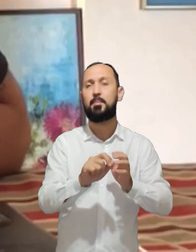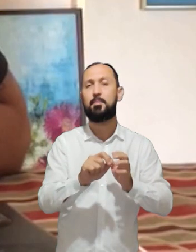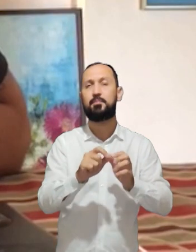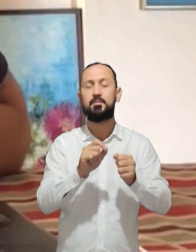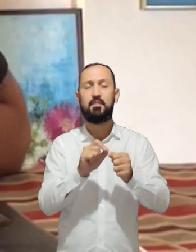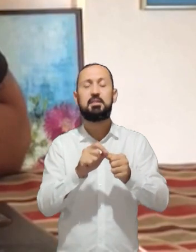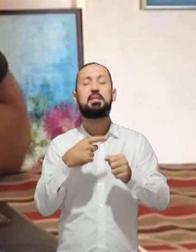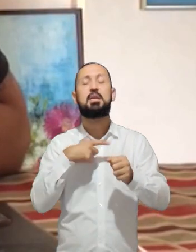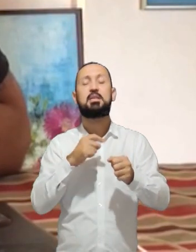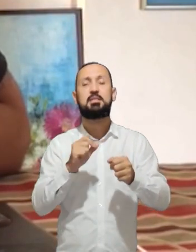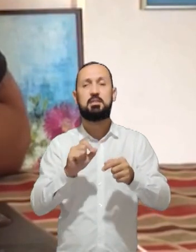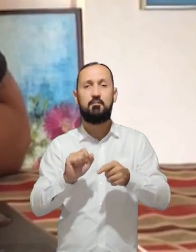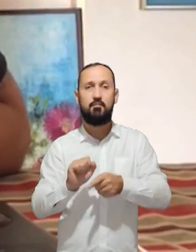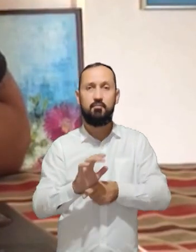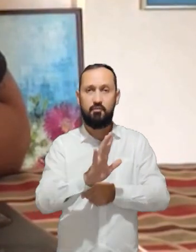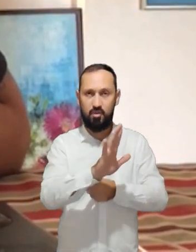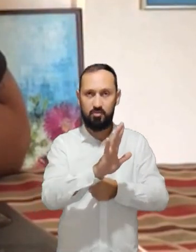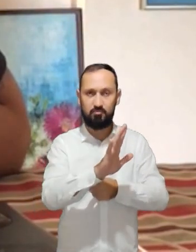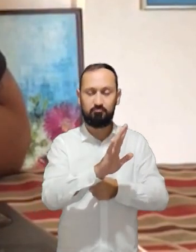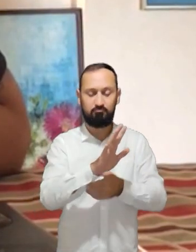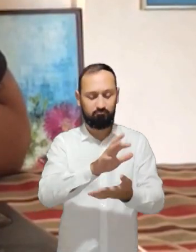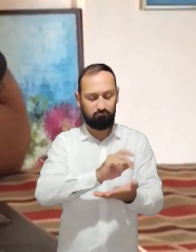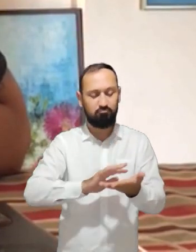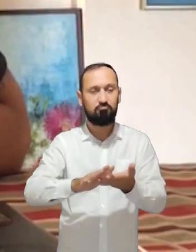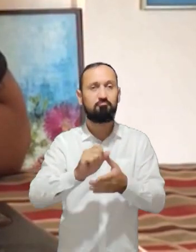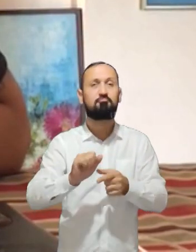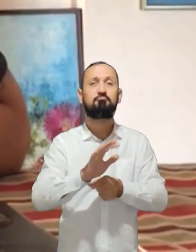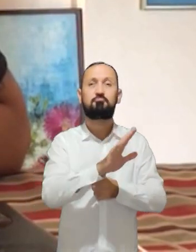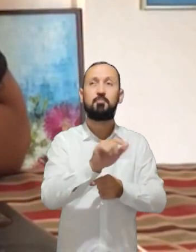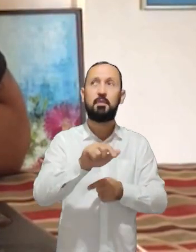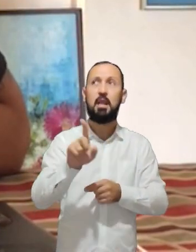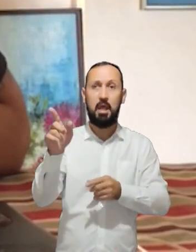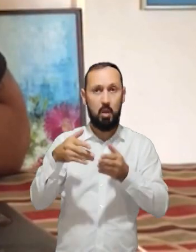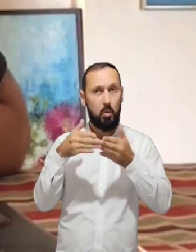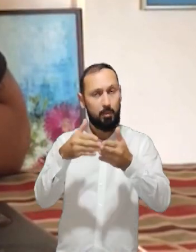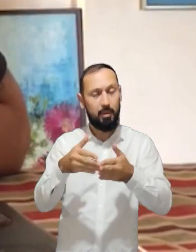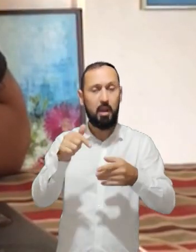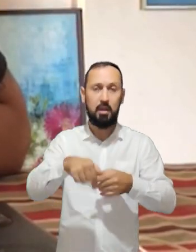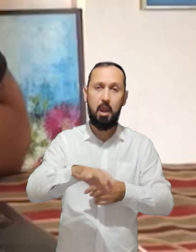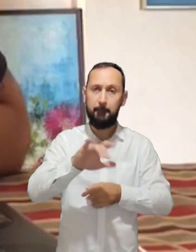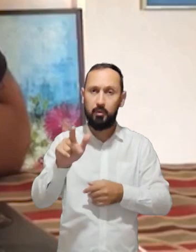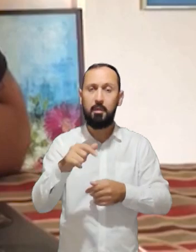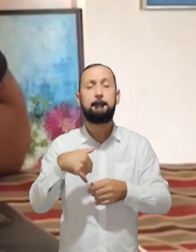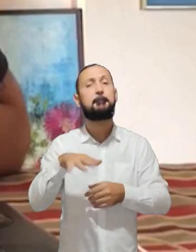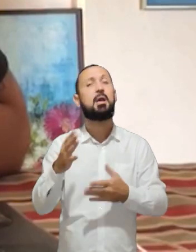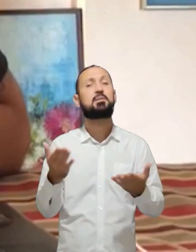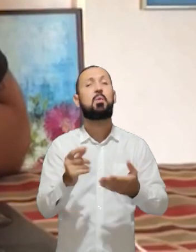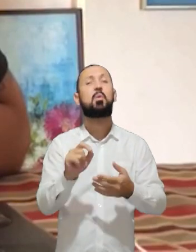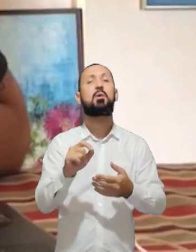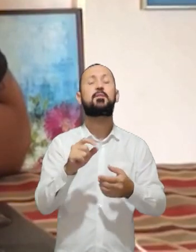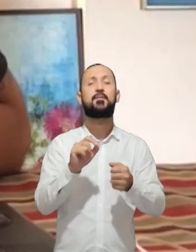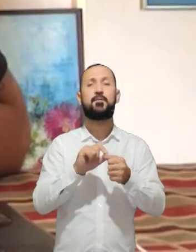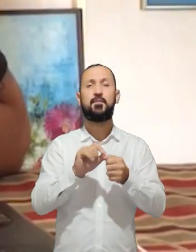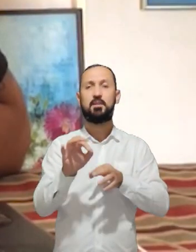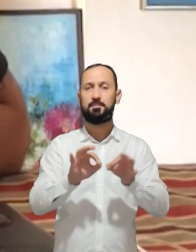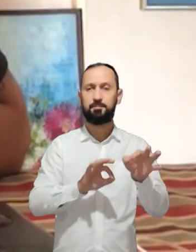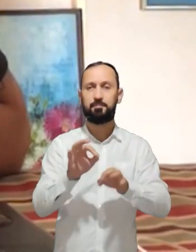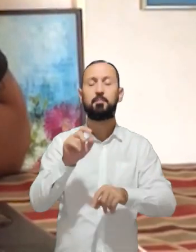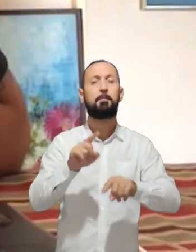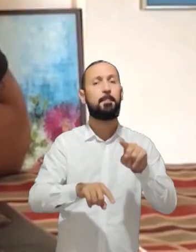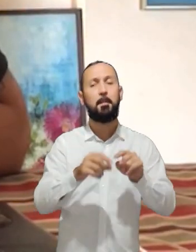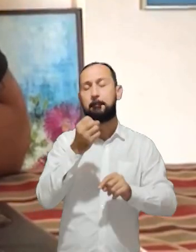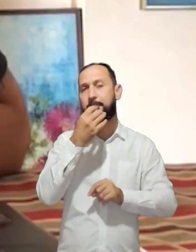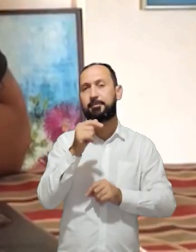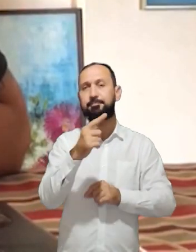espaço público, como, por exemplo, as ações de videomapping, no festival em Corumbá e também aqui em Campo Grande.